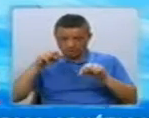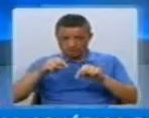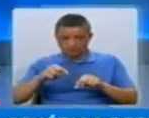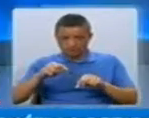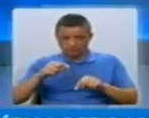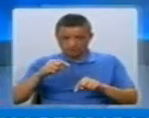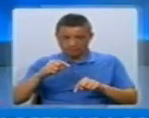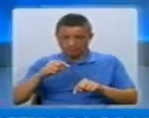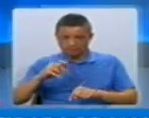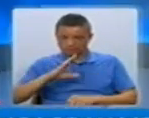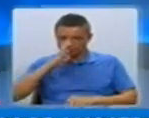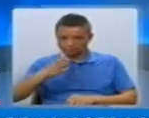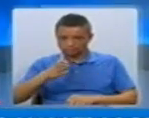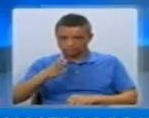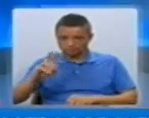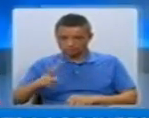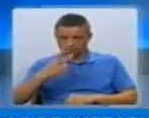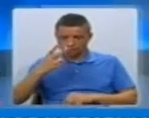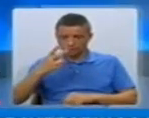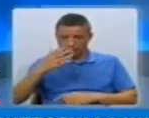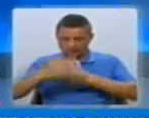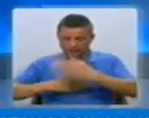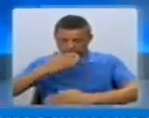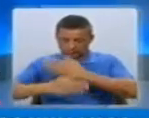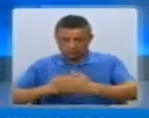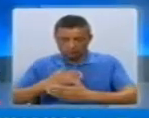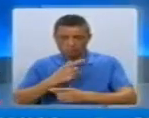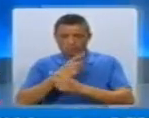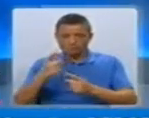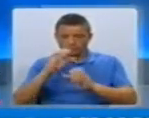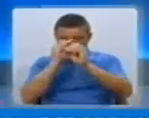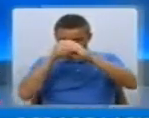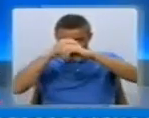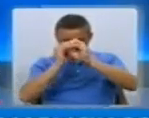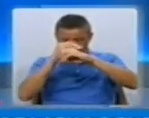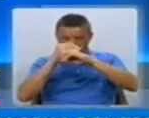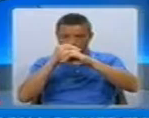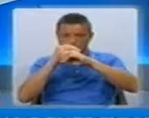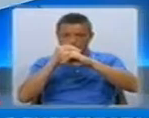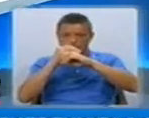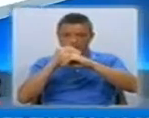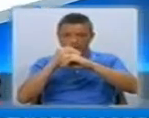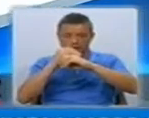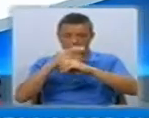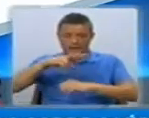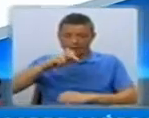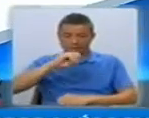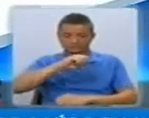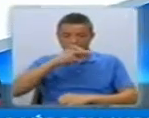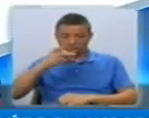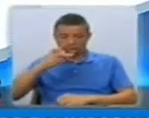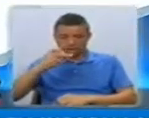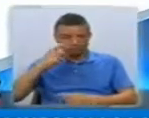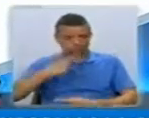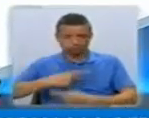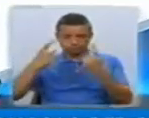ação com um duodinâmico. Apanhado em ação, precisamente, pelo telescópio espacial Fermi, que é um telescópio espacial da NASA que está